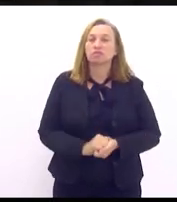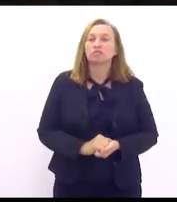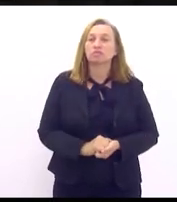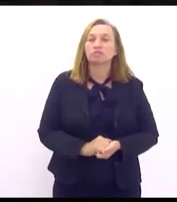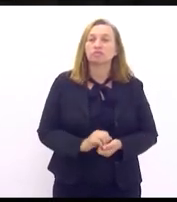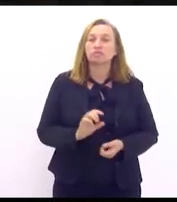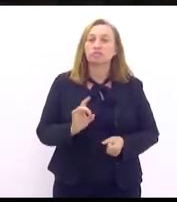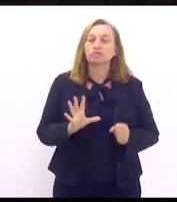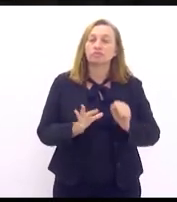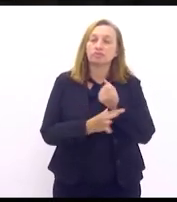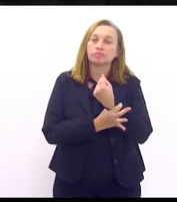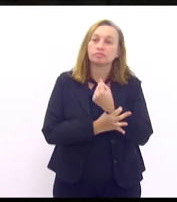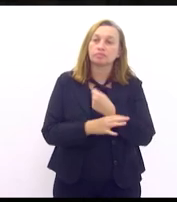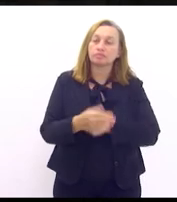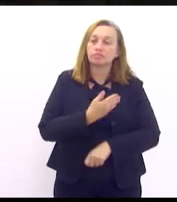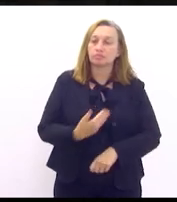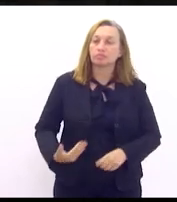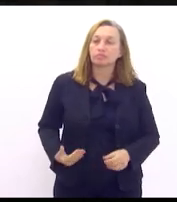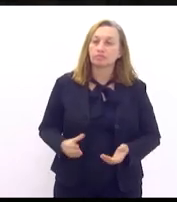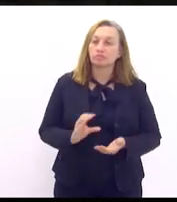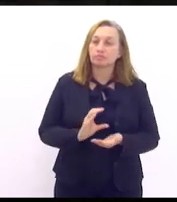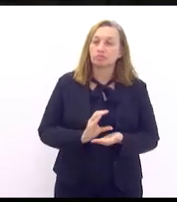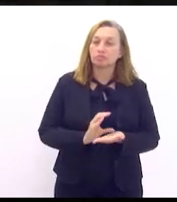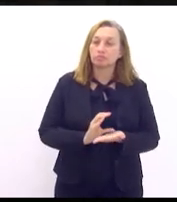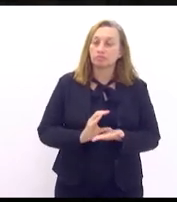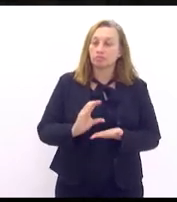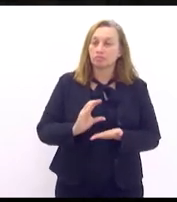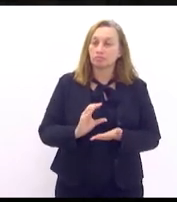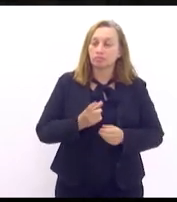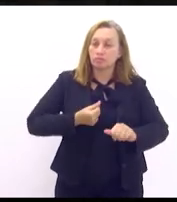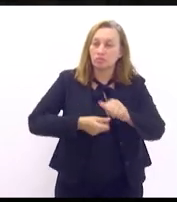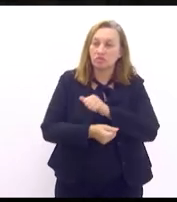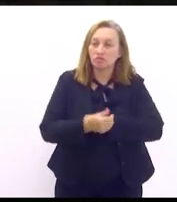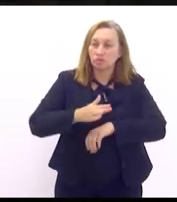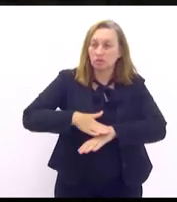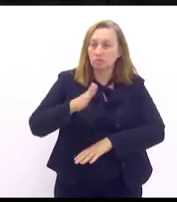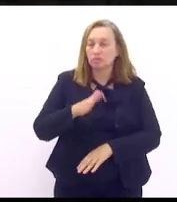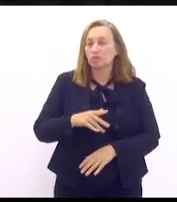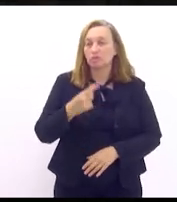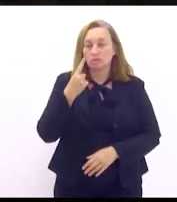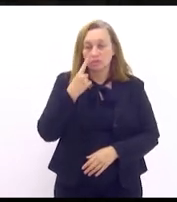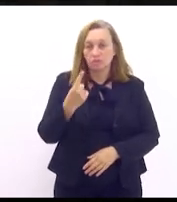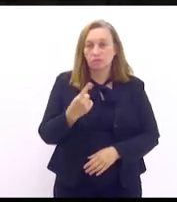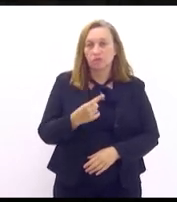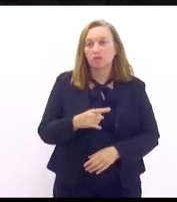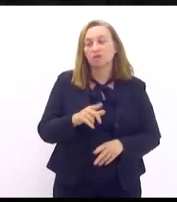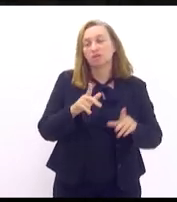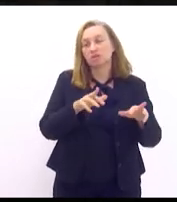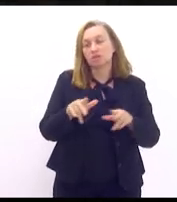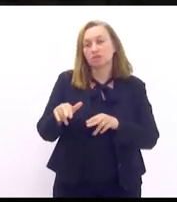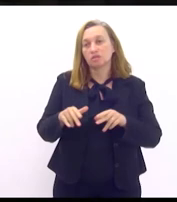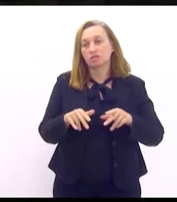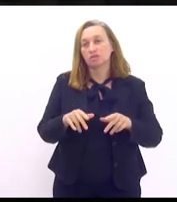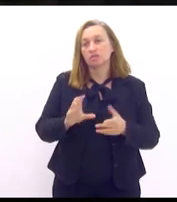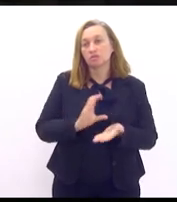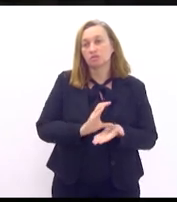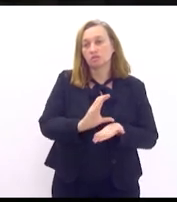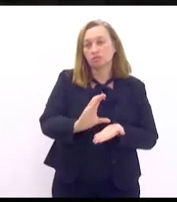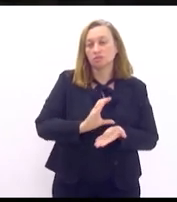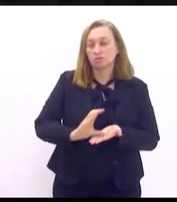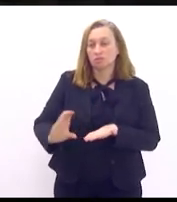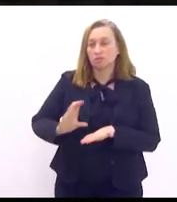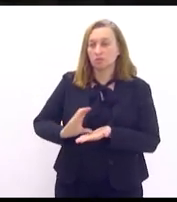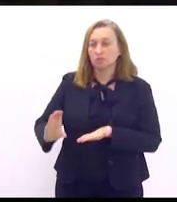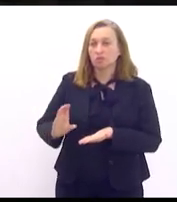a segurança pública teve um aumento de investimento, quando a gente pega também essas funções que se espalham pelo orçamento. Apesar da tentativa